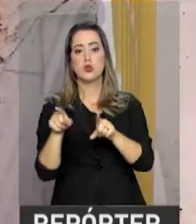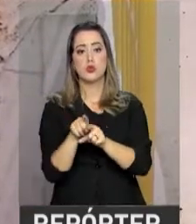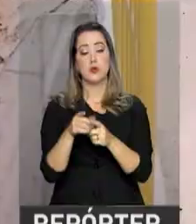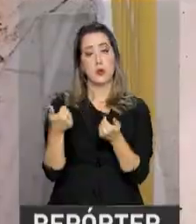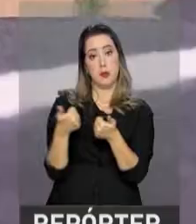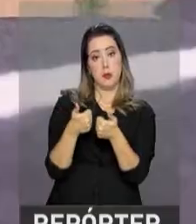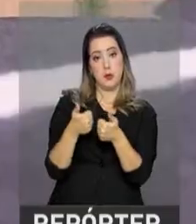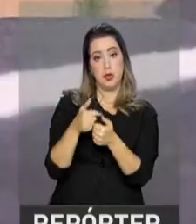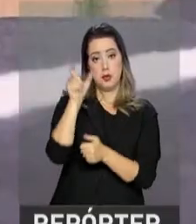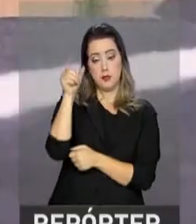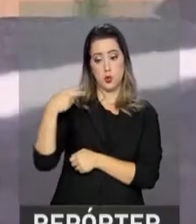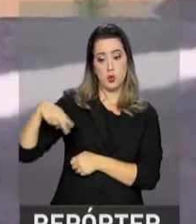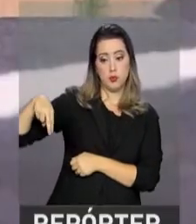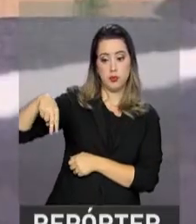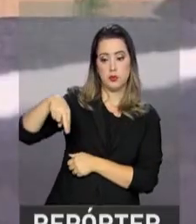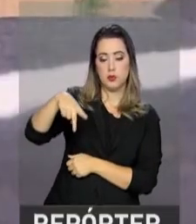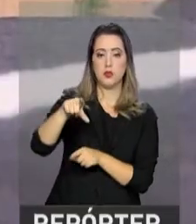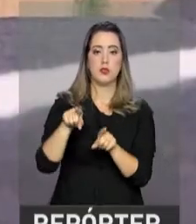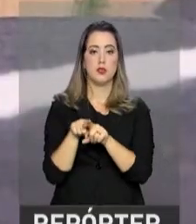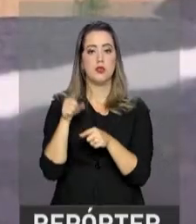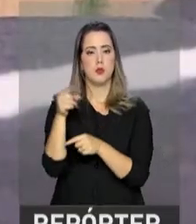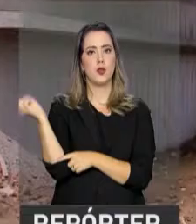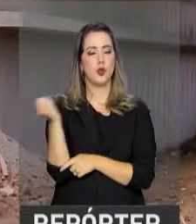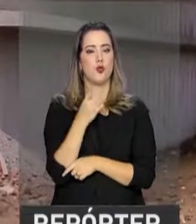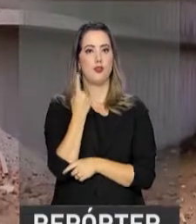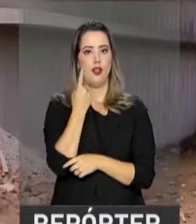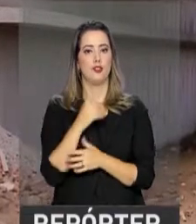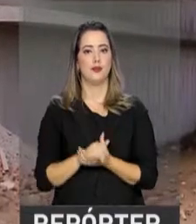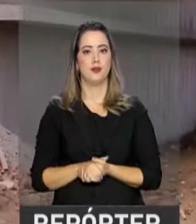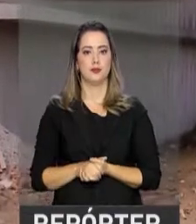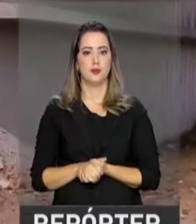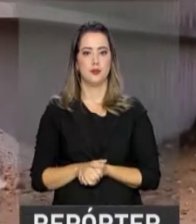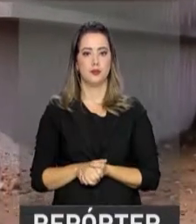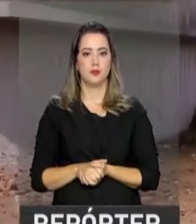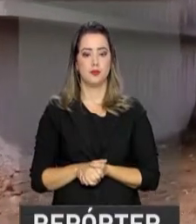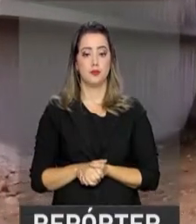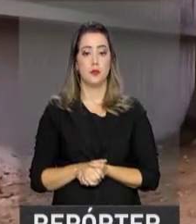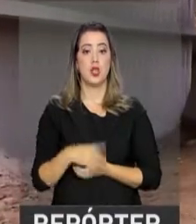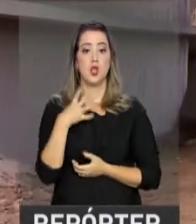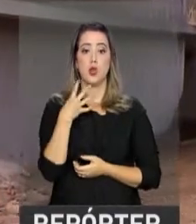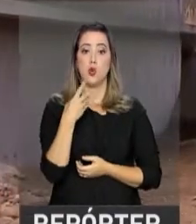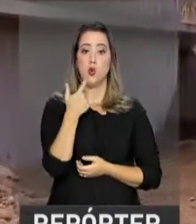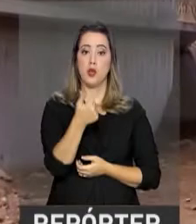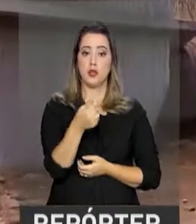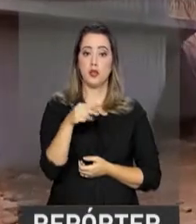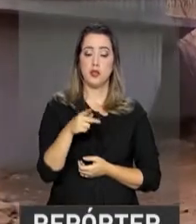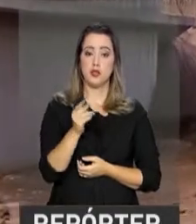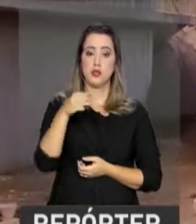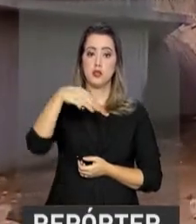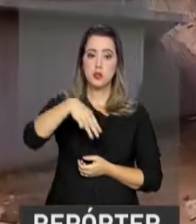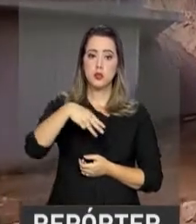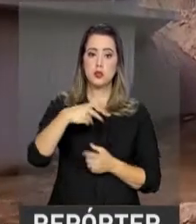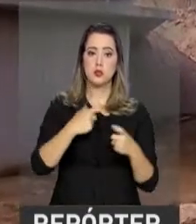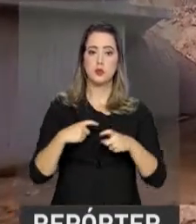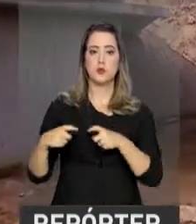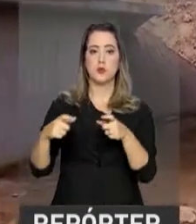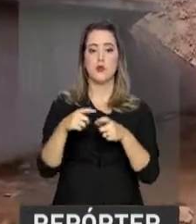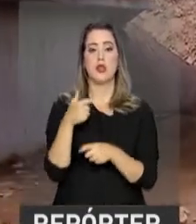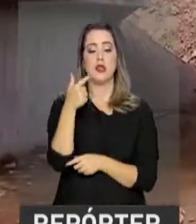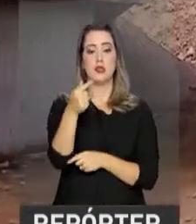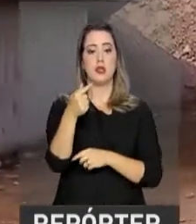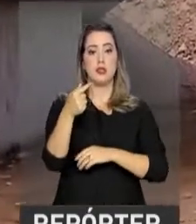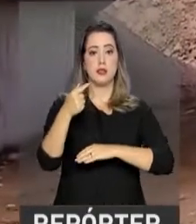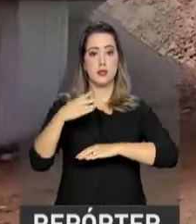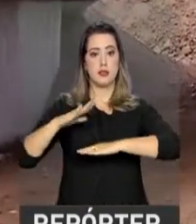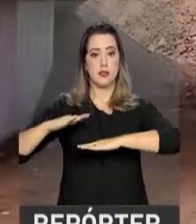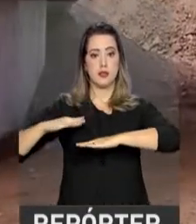sinalização e uma novidade ao longo dos 47 quilômetros de rodovia as sete pontes com